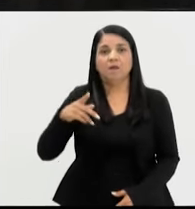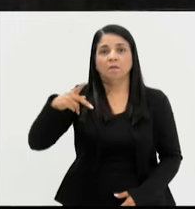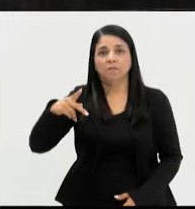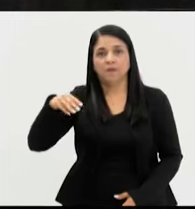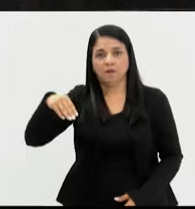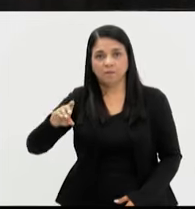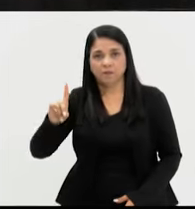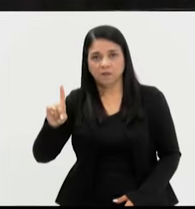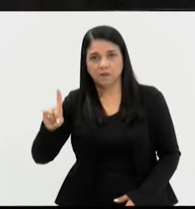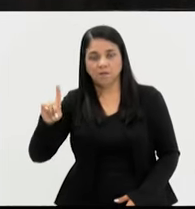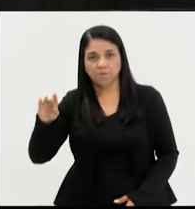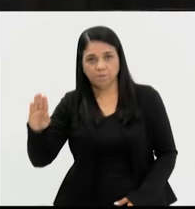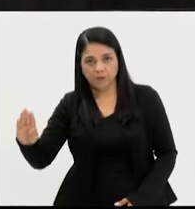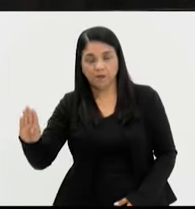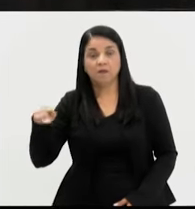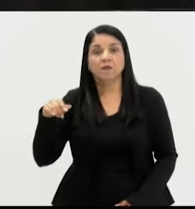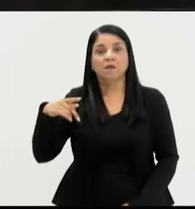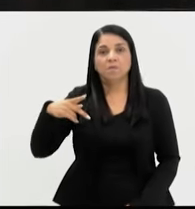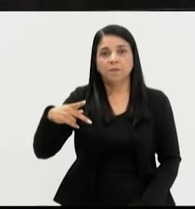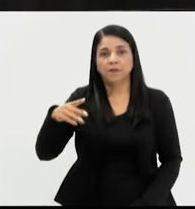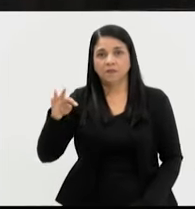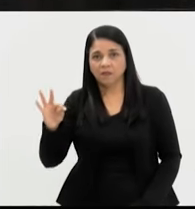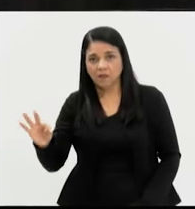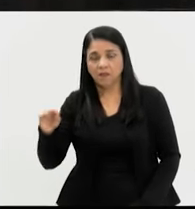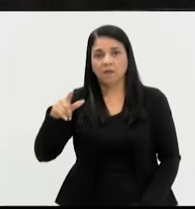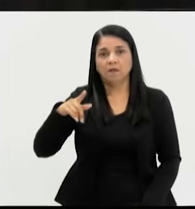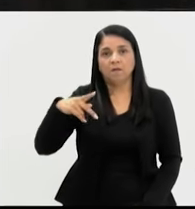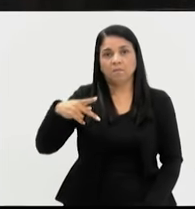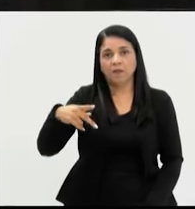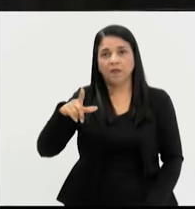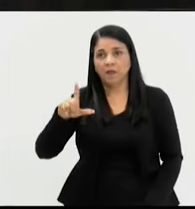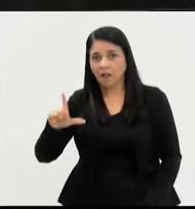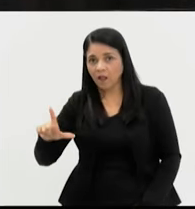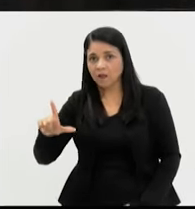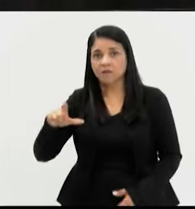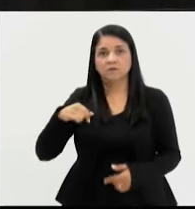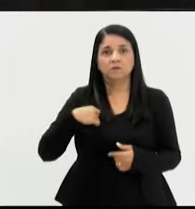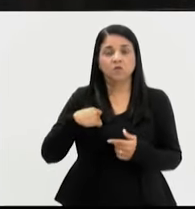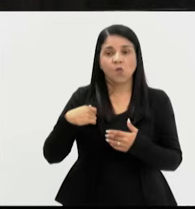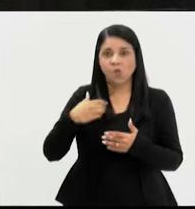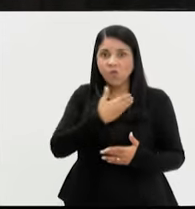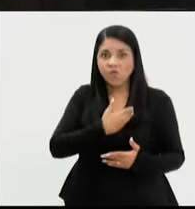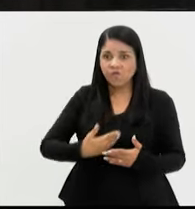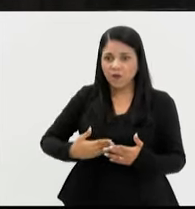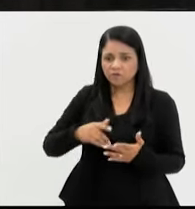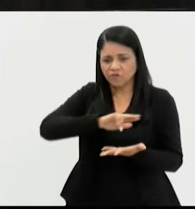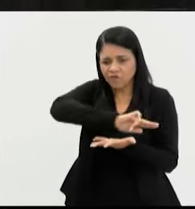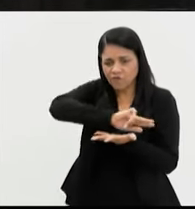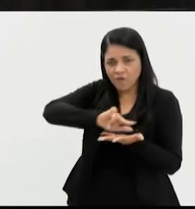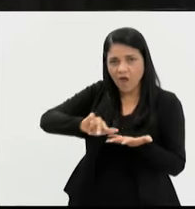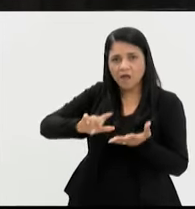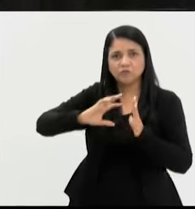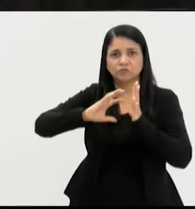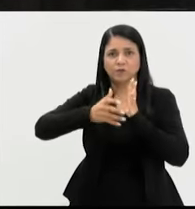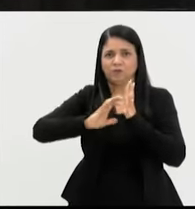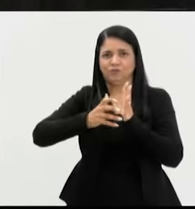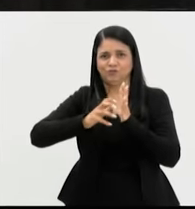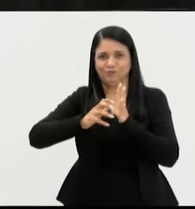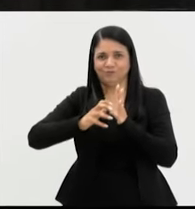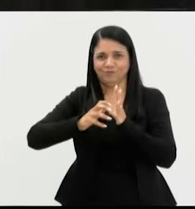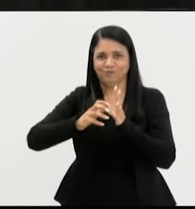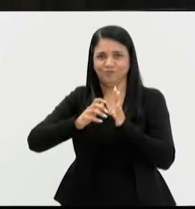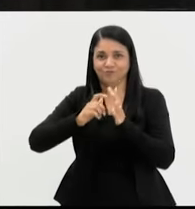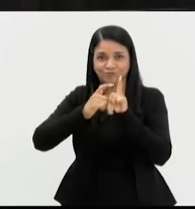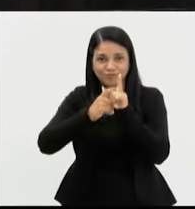PT do pl passou por multifacetados partidos políticos